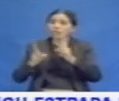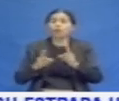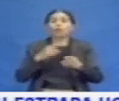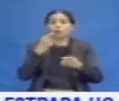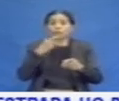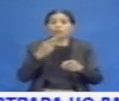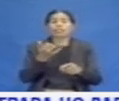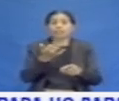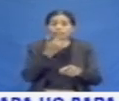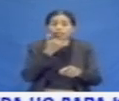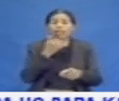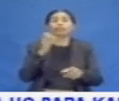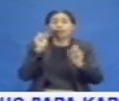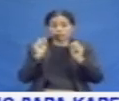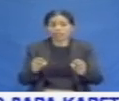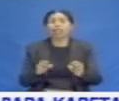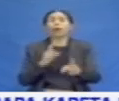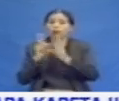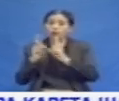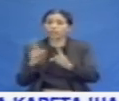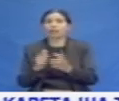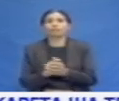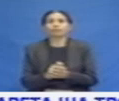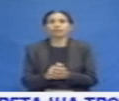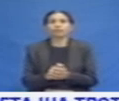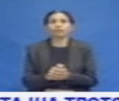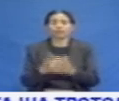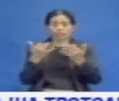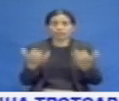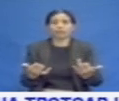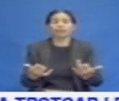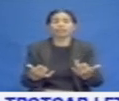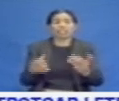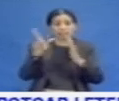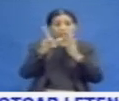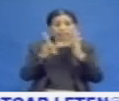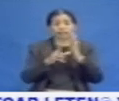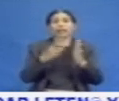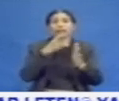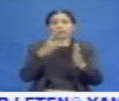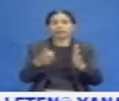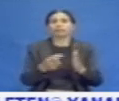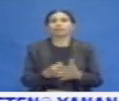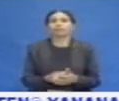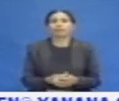ba político sira ou ba insão sira nebe que esboço lei ne tem. Antau iha